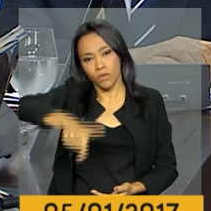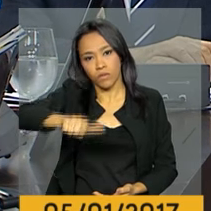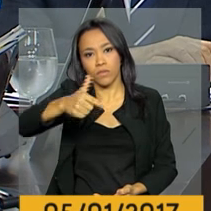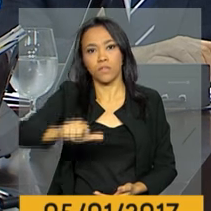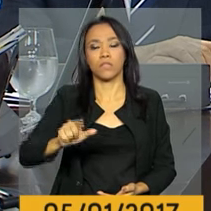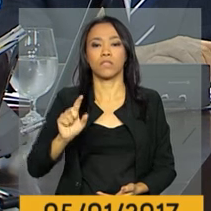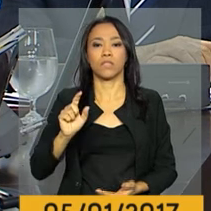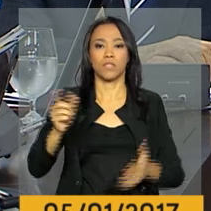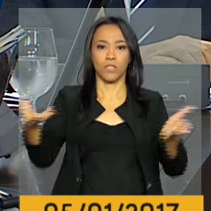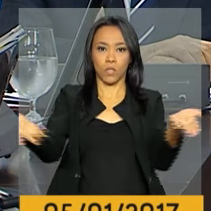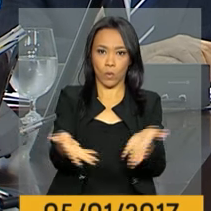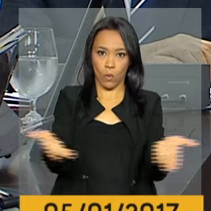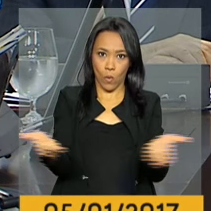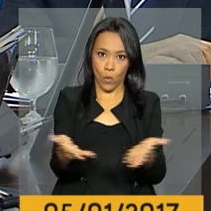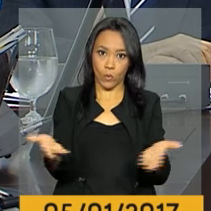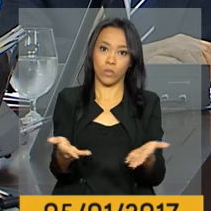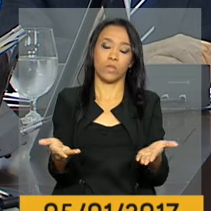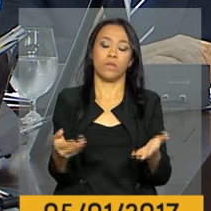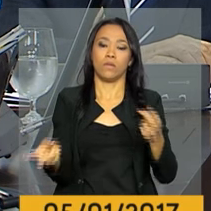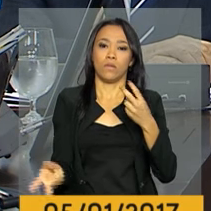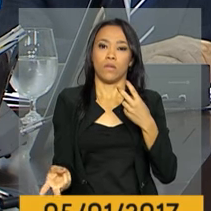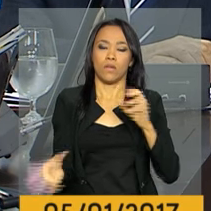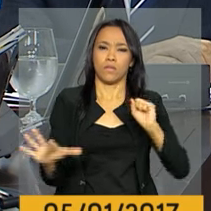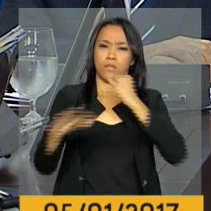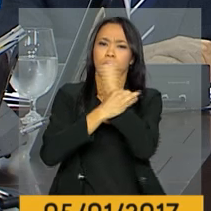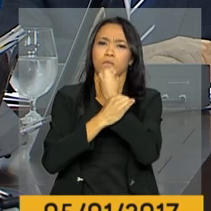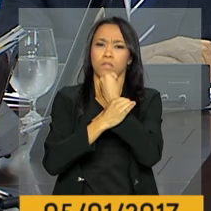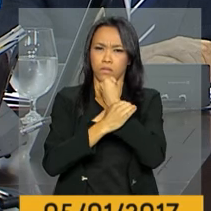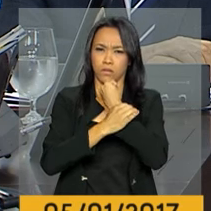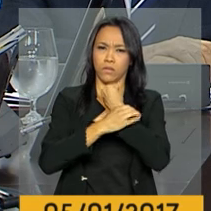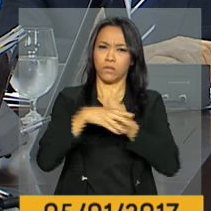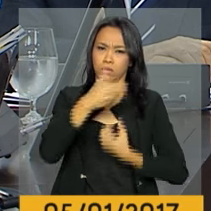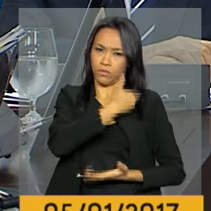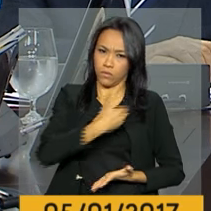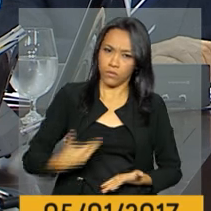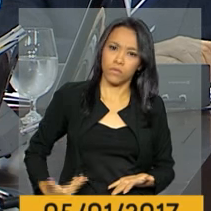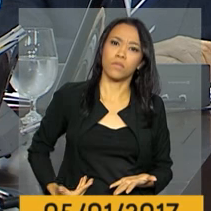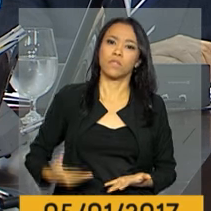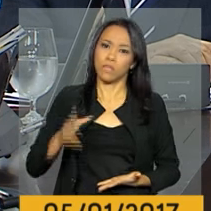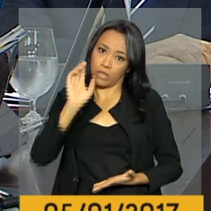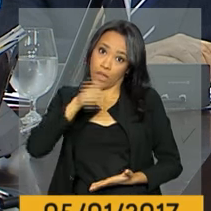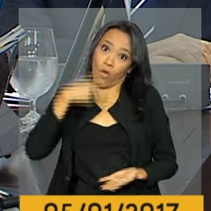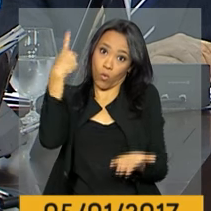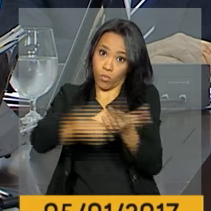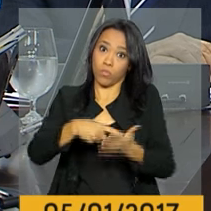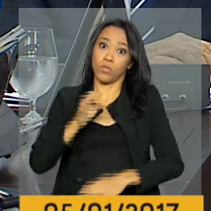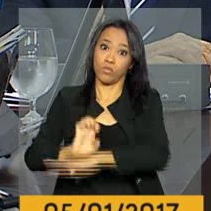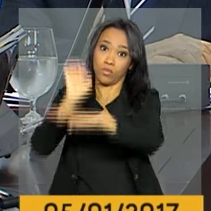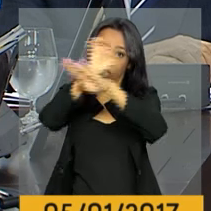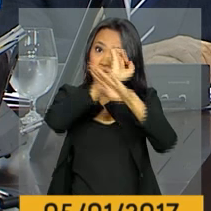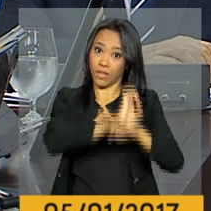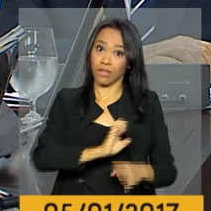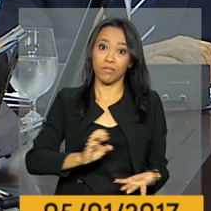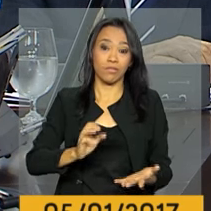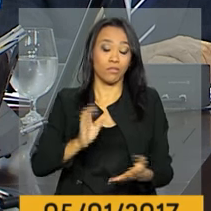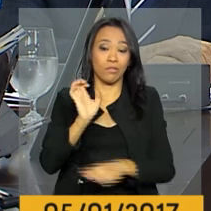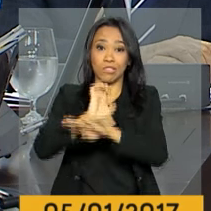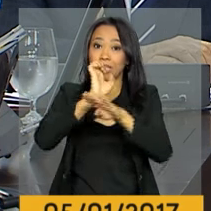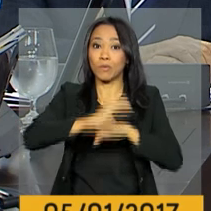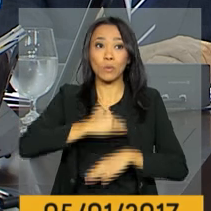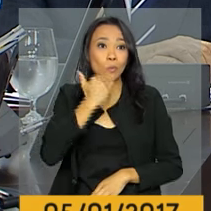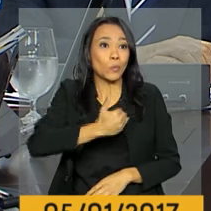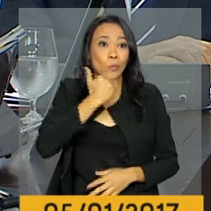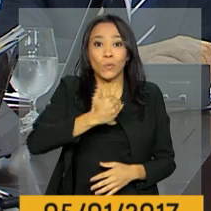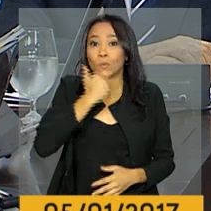hoje a questão da segurança pública embora cabível aos estados é na verdade ultrapassou os limites do estado e gera